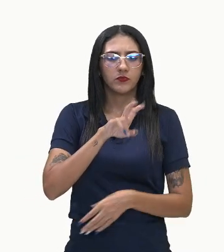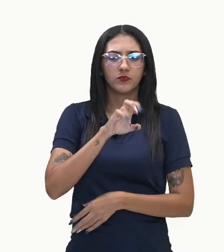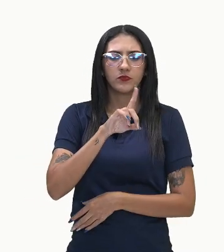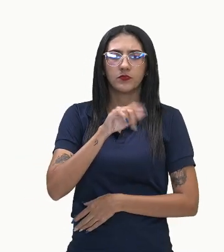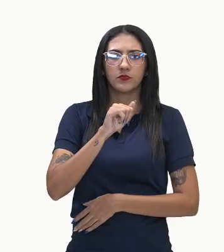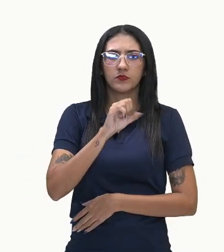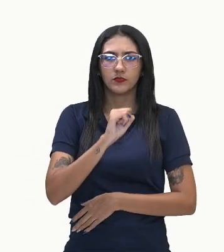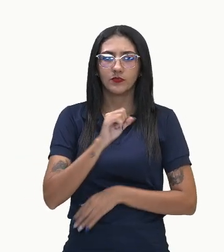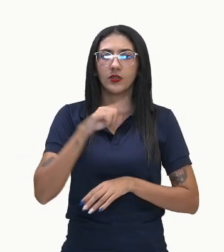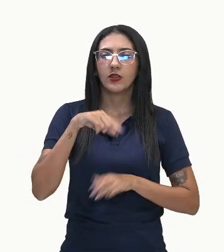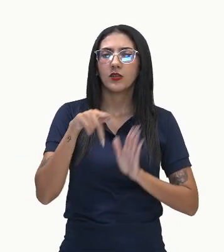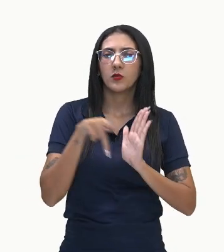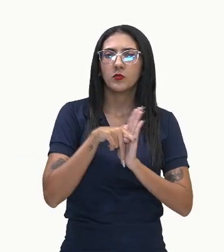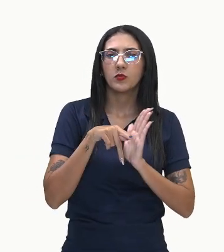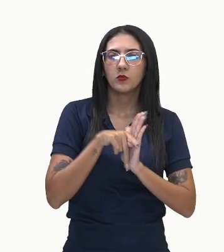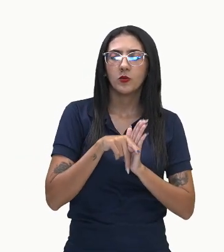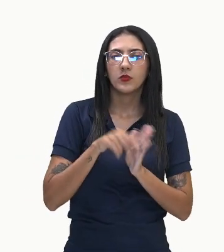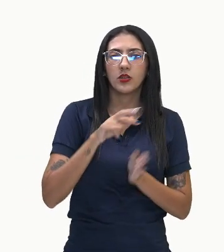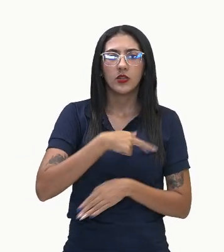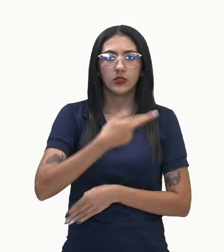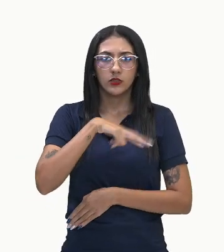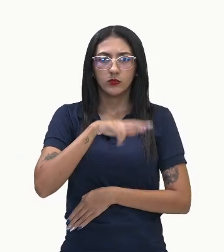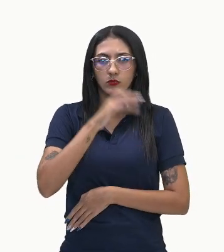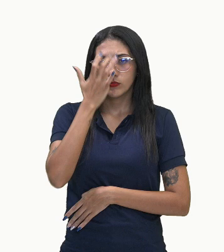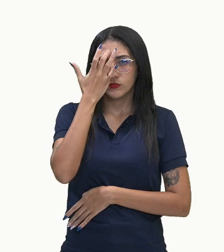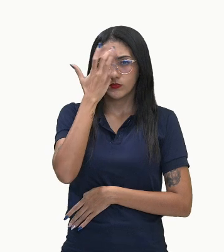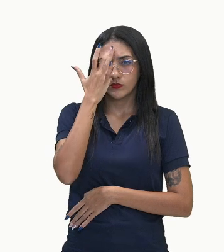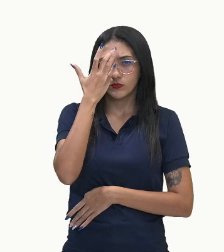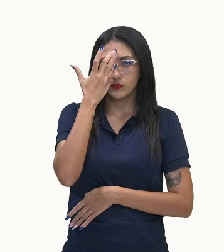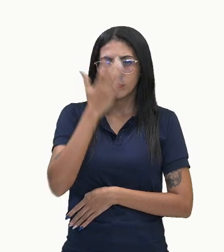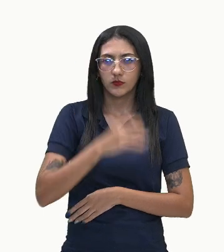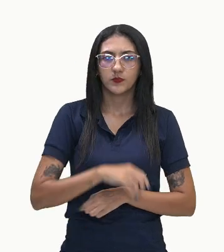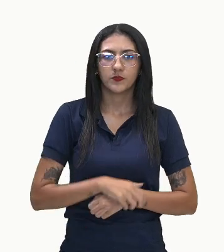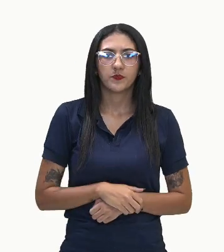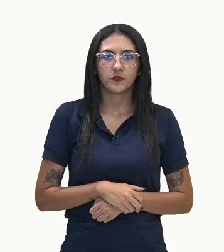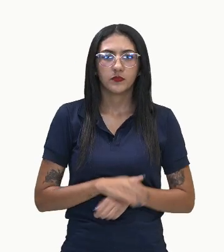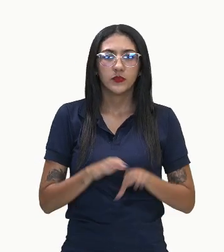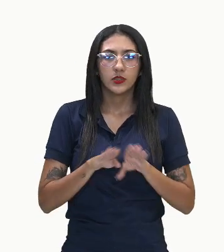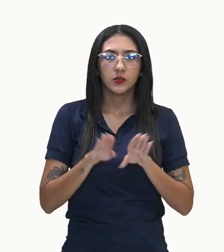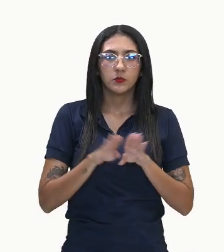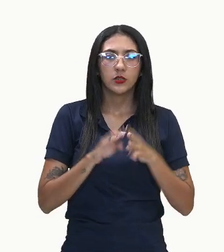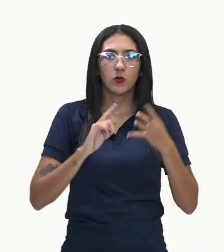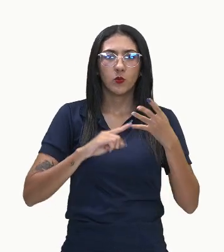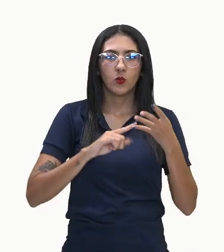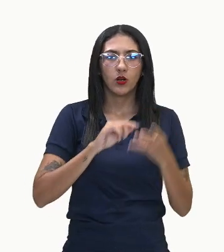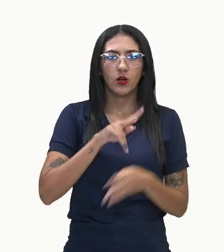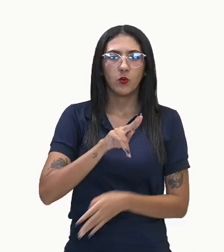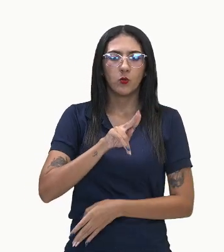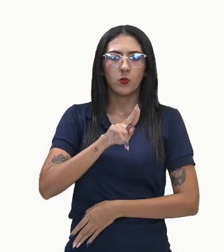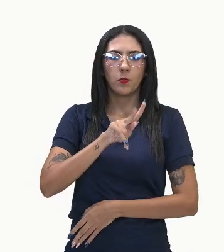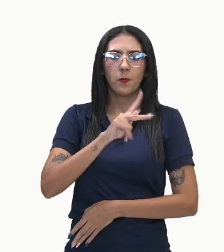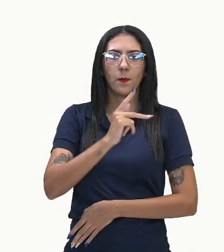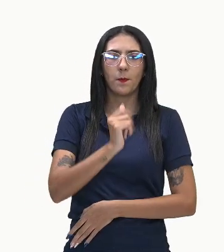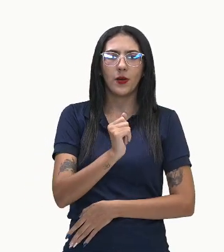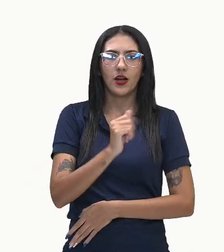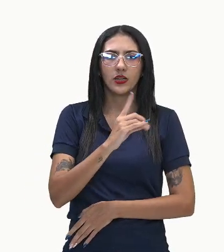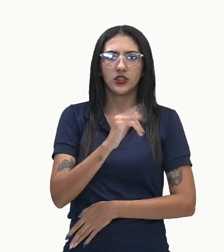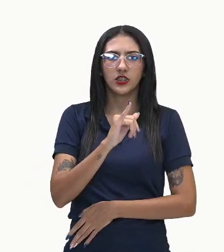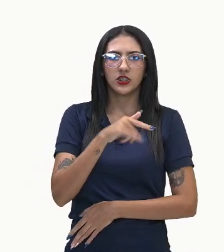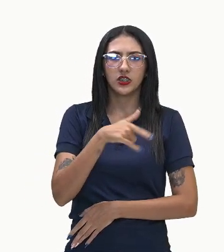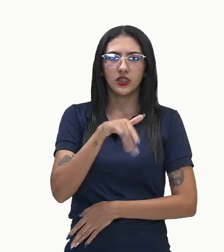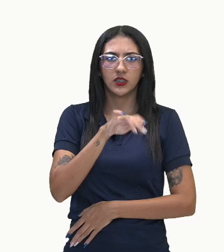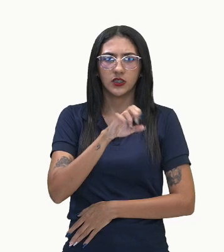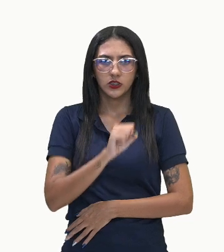do hinduísmo e do jainismo, o Upanishads, que é do hinduísmo e do jainismo. Nós